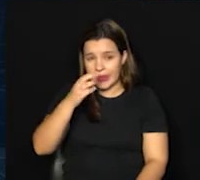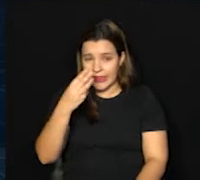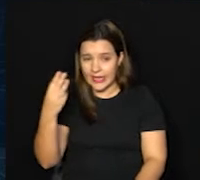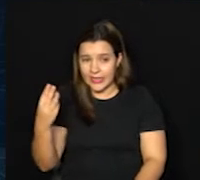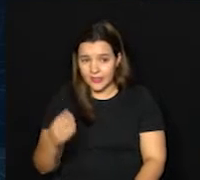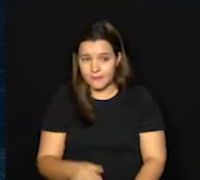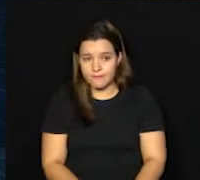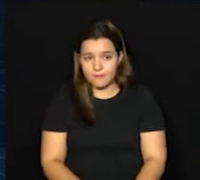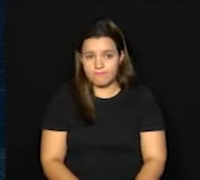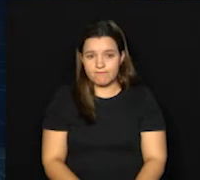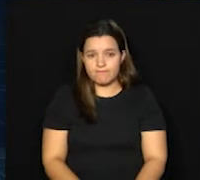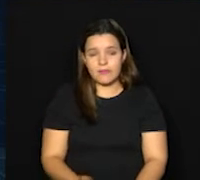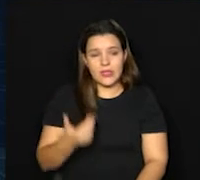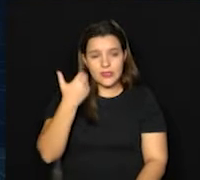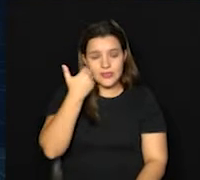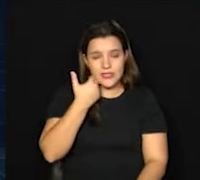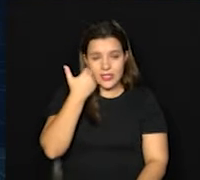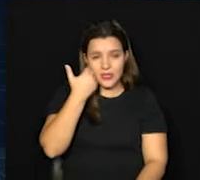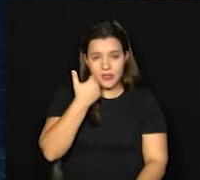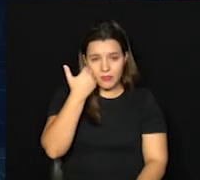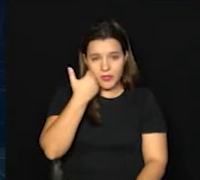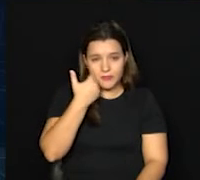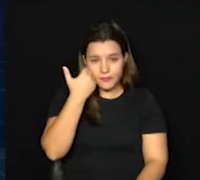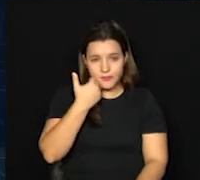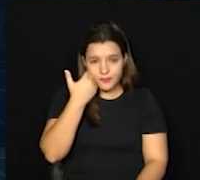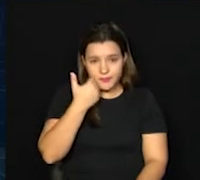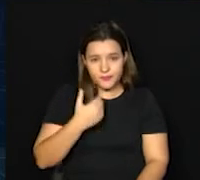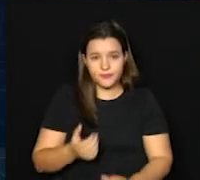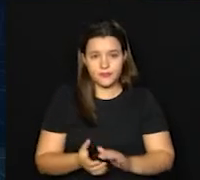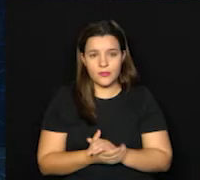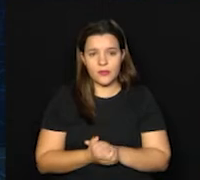5.833 casos. Santa Bárbara do Oeste,